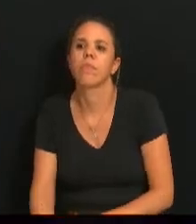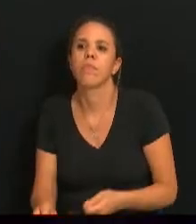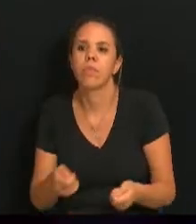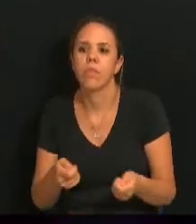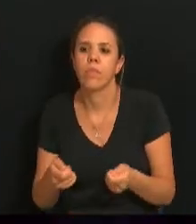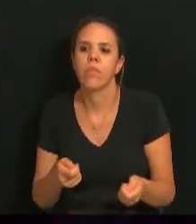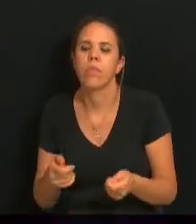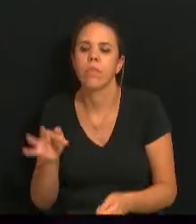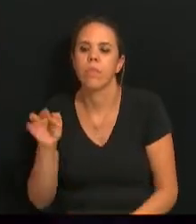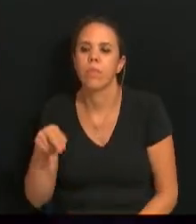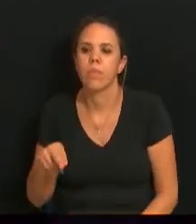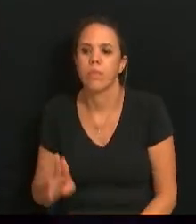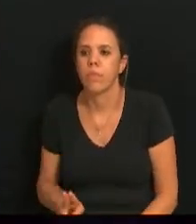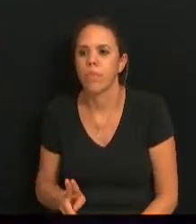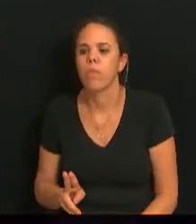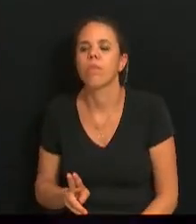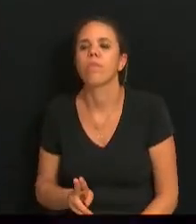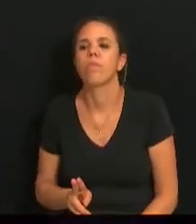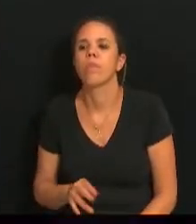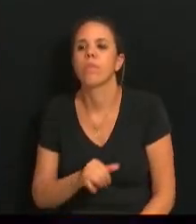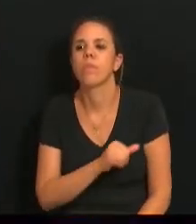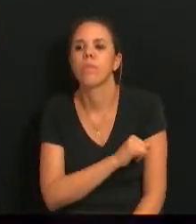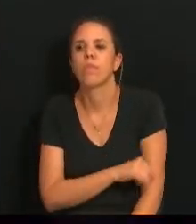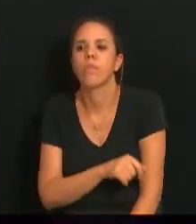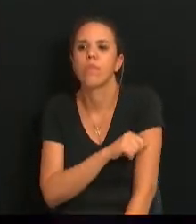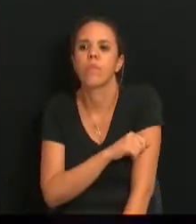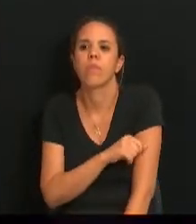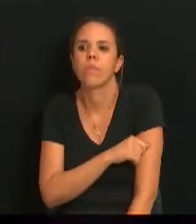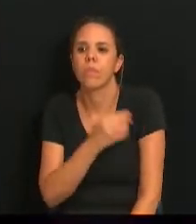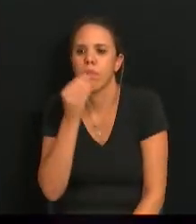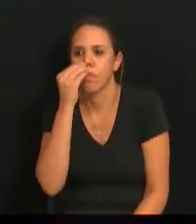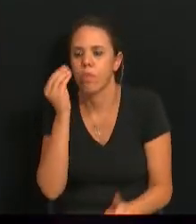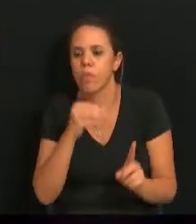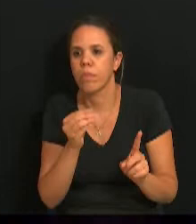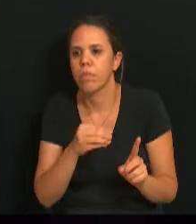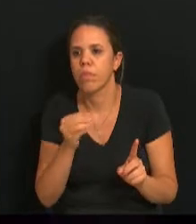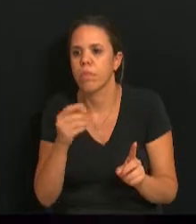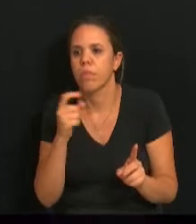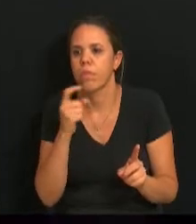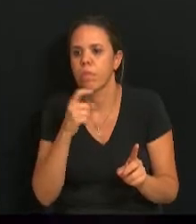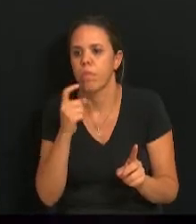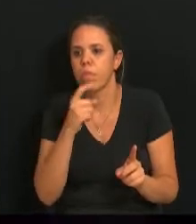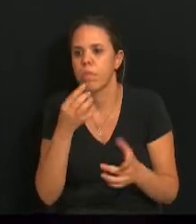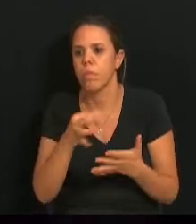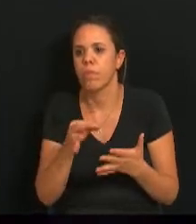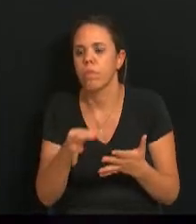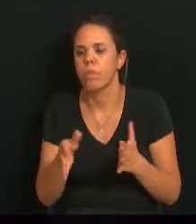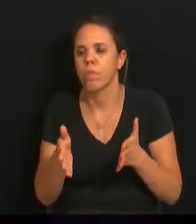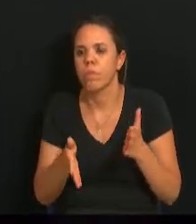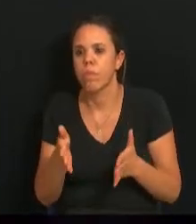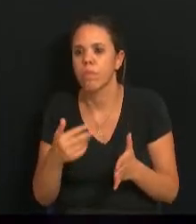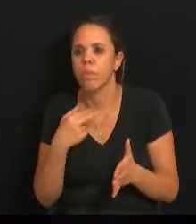e o Anhembi Morumbi, onde os alunos se sentindo enganados e percebendo que os trabalhos foram corrigidos por robôs e, portanto, de forma